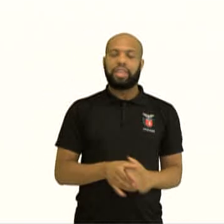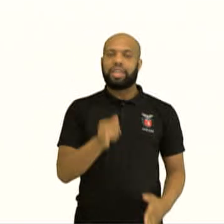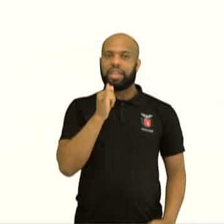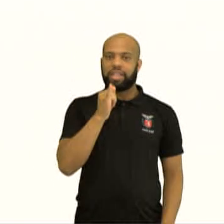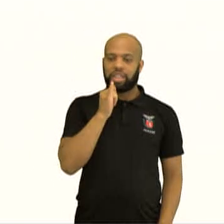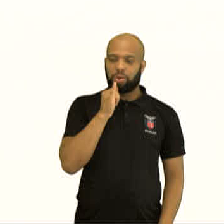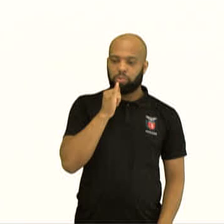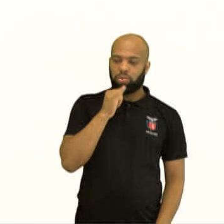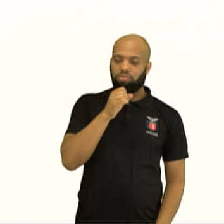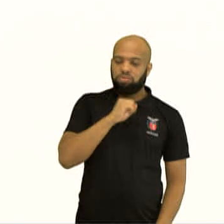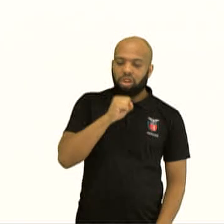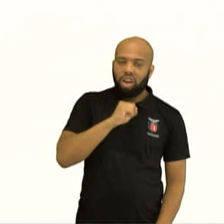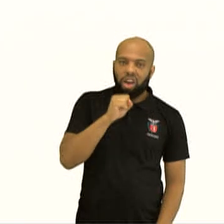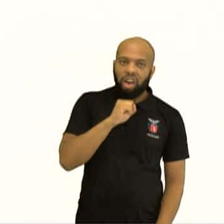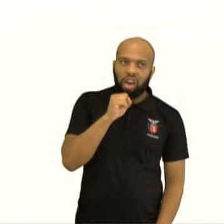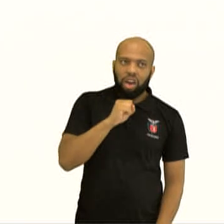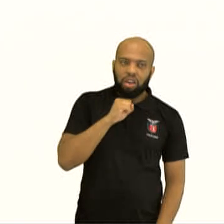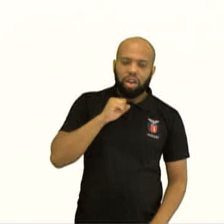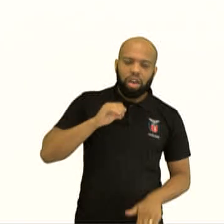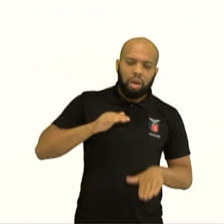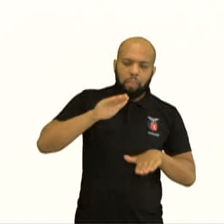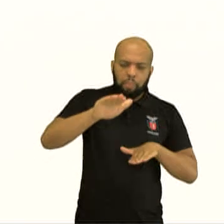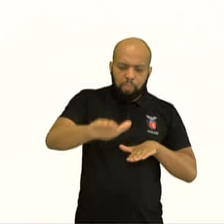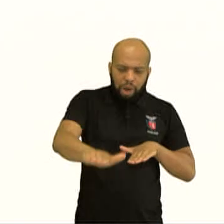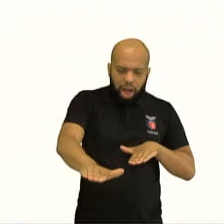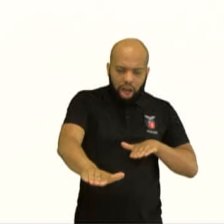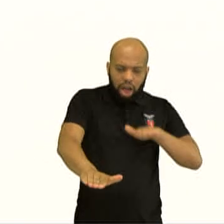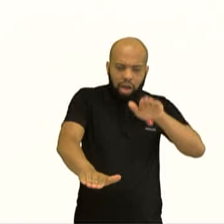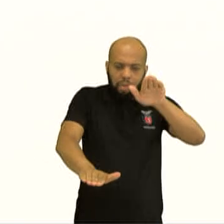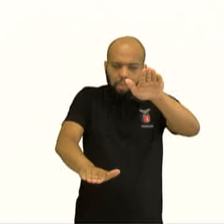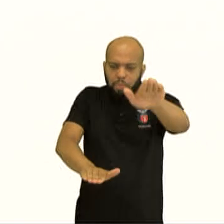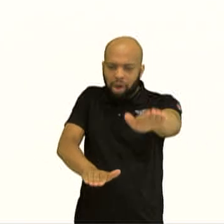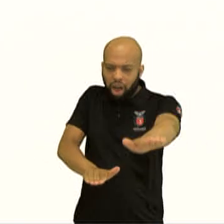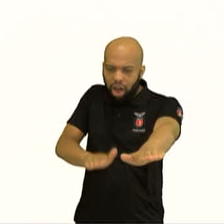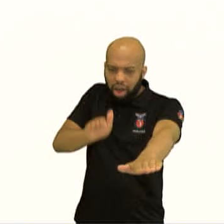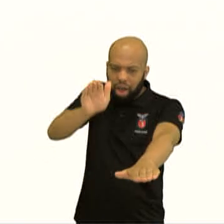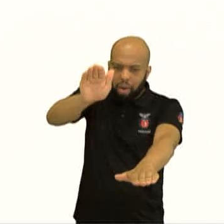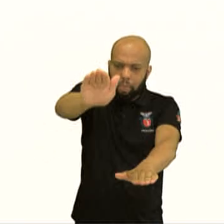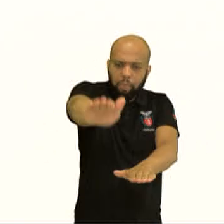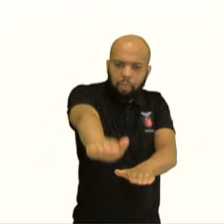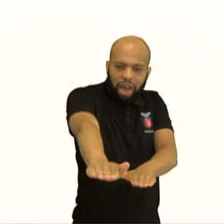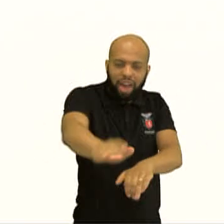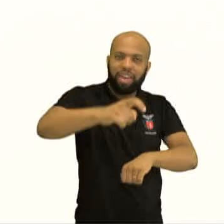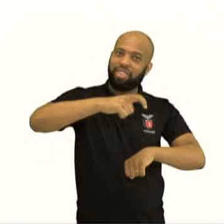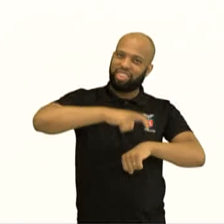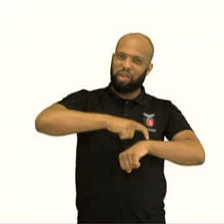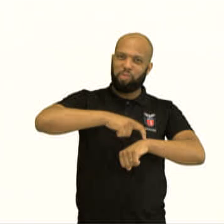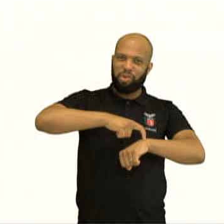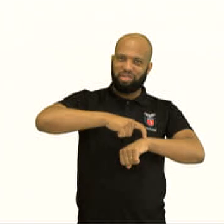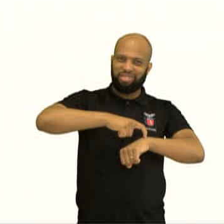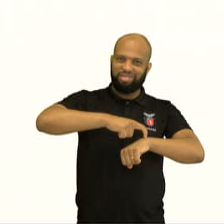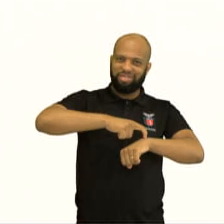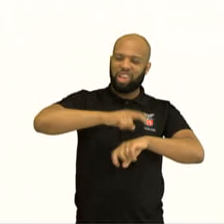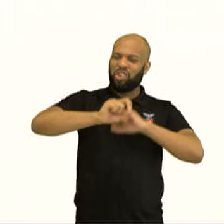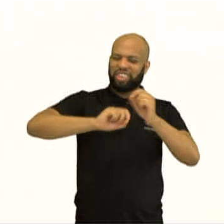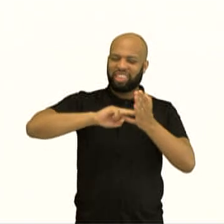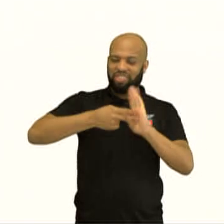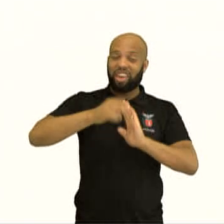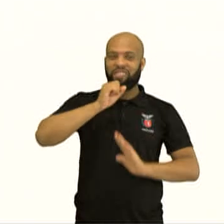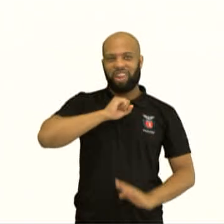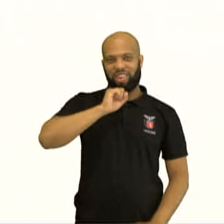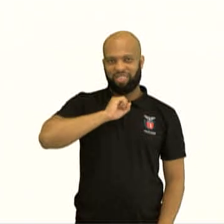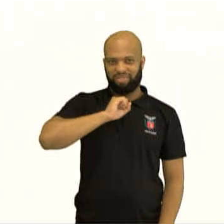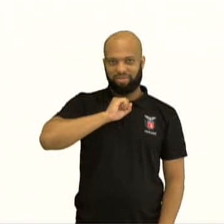envelhecer. Avançam no tempo com passos mais largos. Veja, a linguagem tem isso de bonito, né? Figuras de